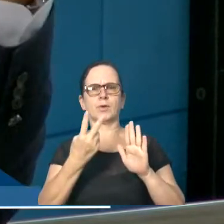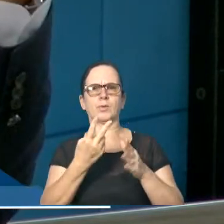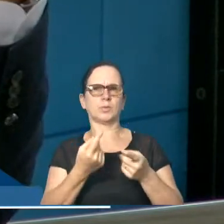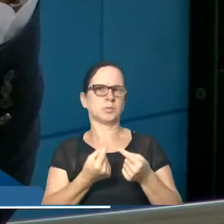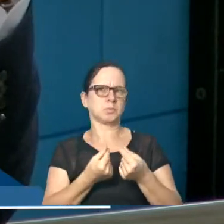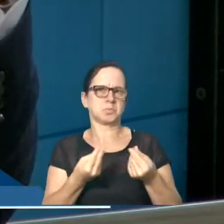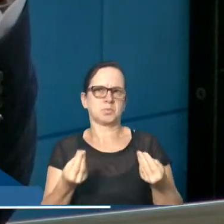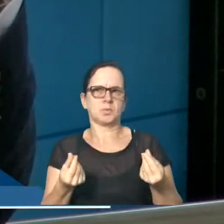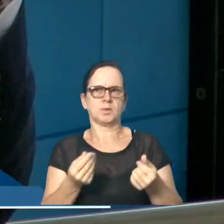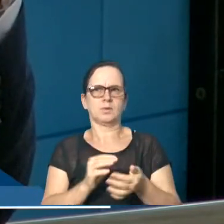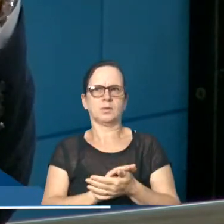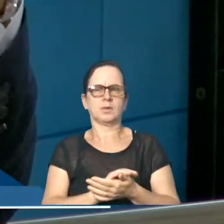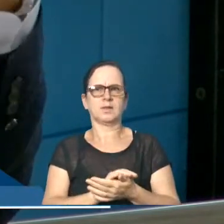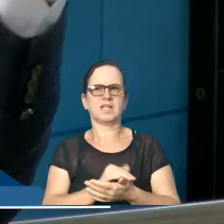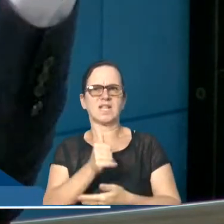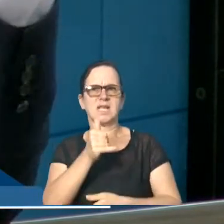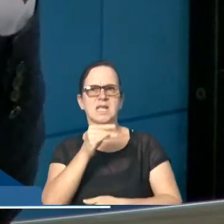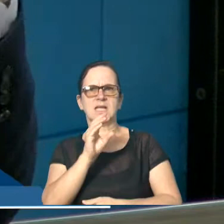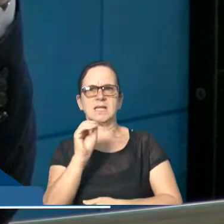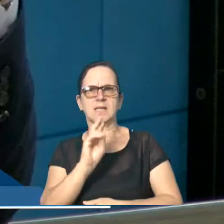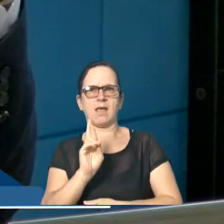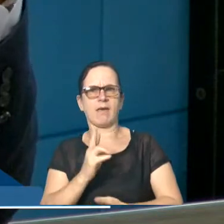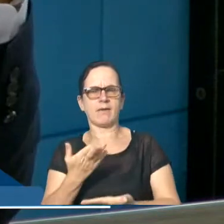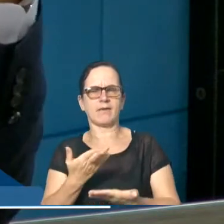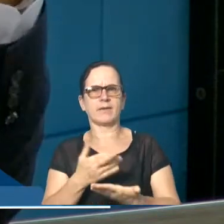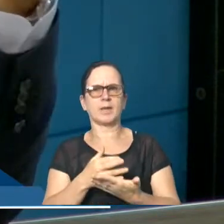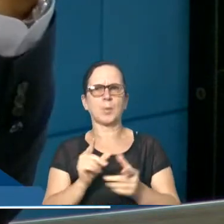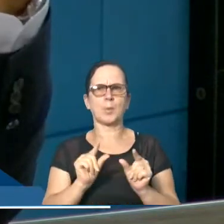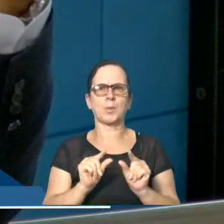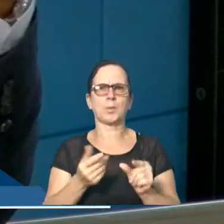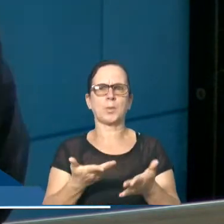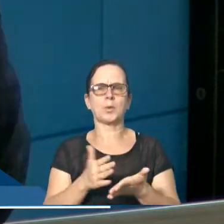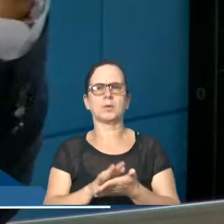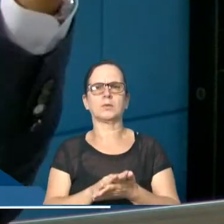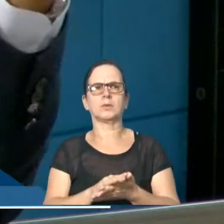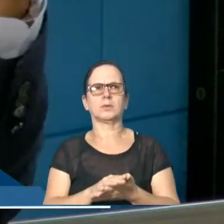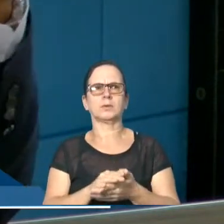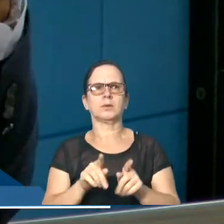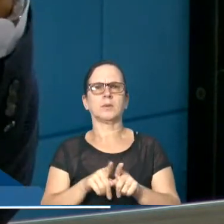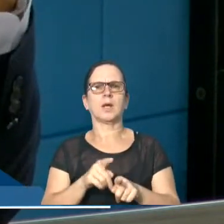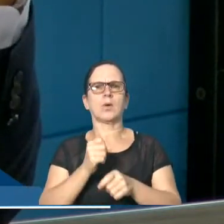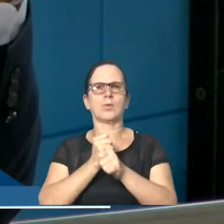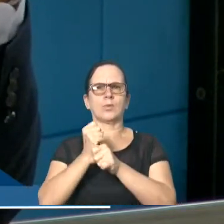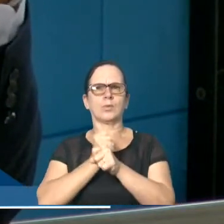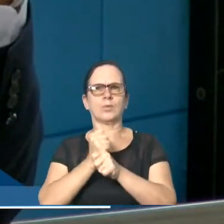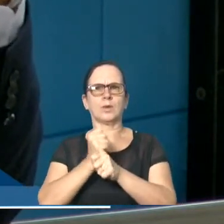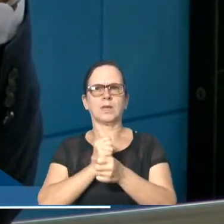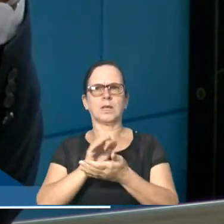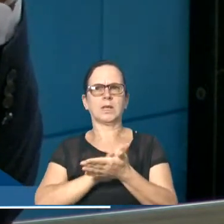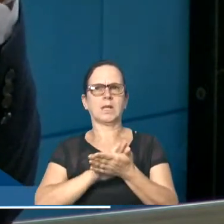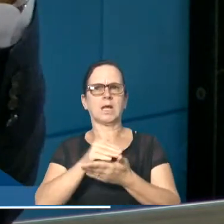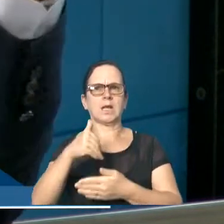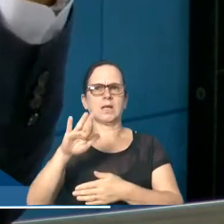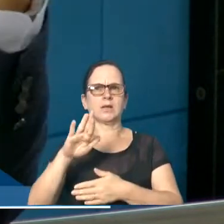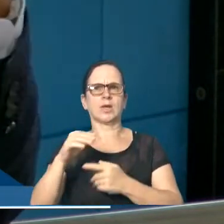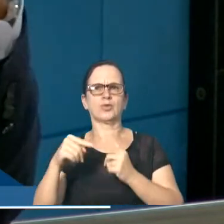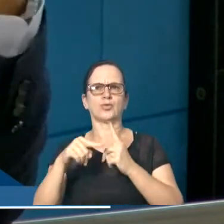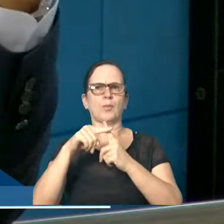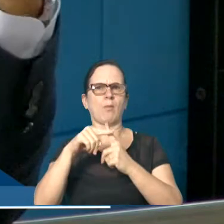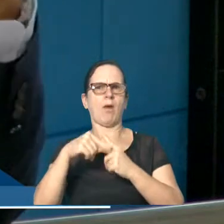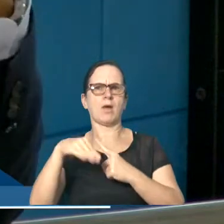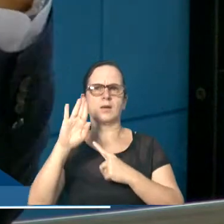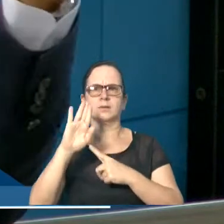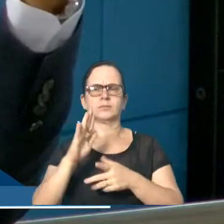irrisório, né? Essa questão de R$100, como o vereador Rafael colocou, e reitero, há muitos anos sem qualquer tipo de perspectiva